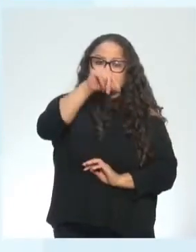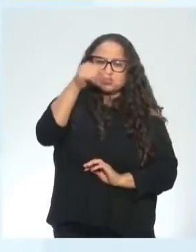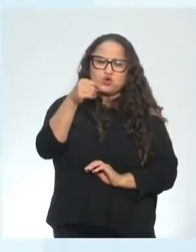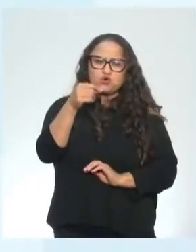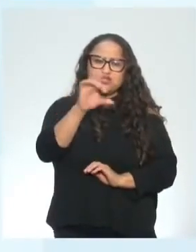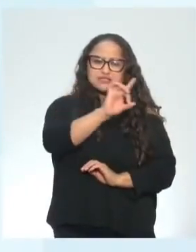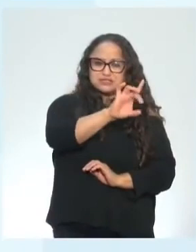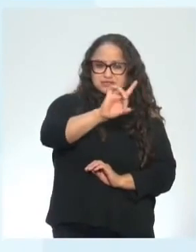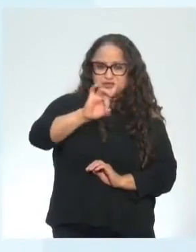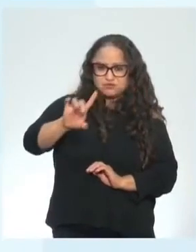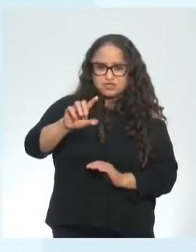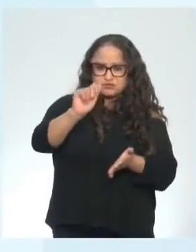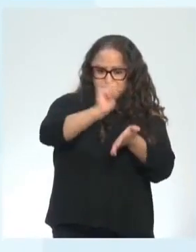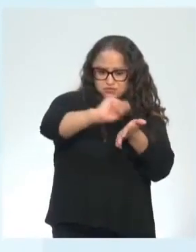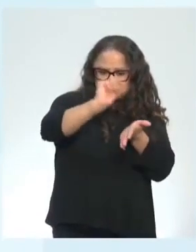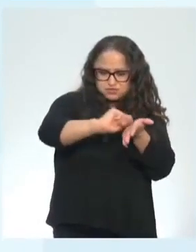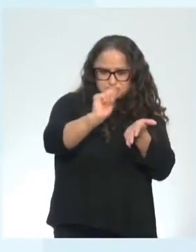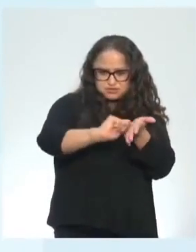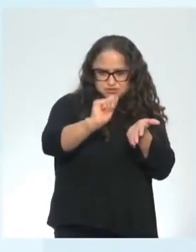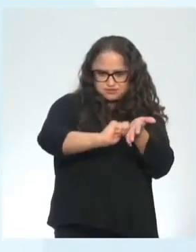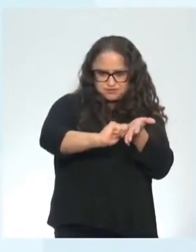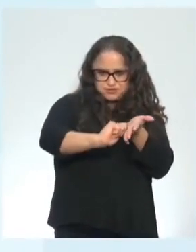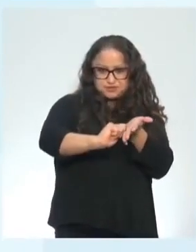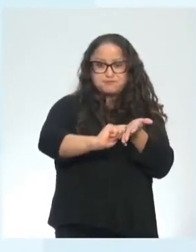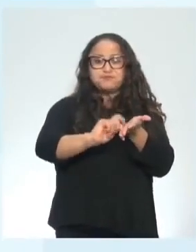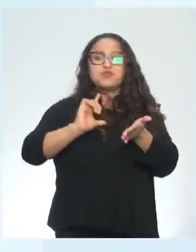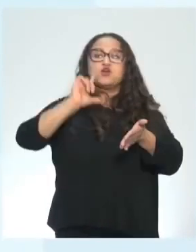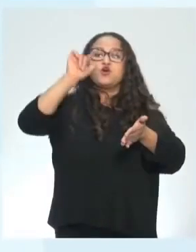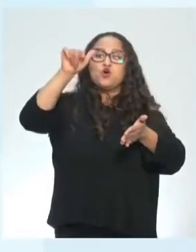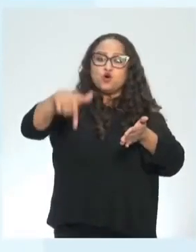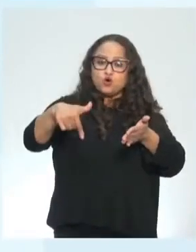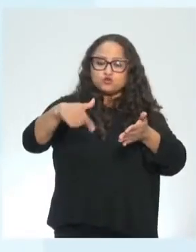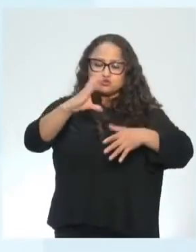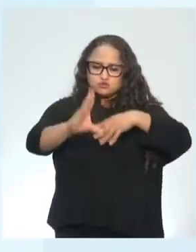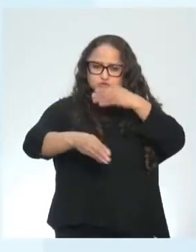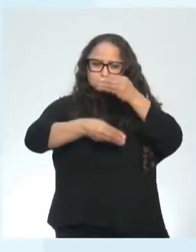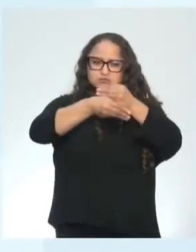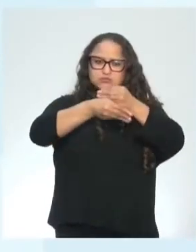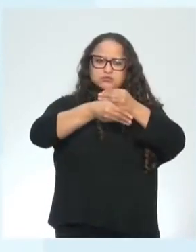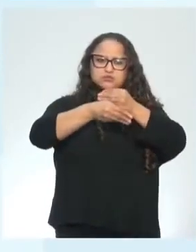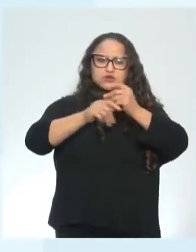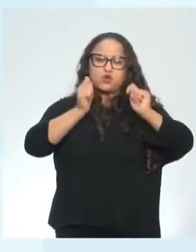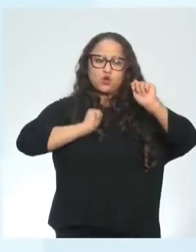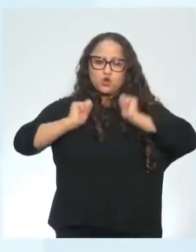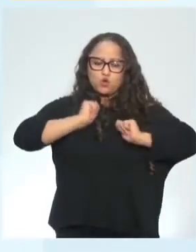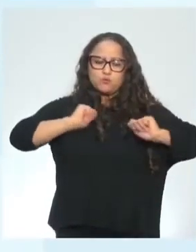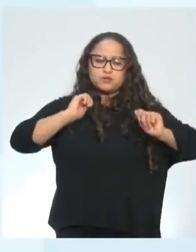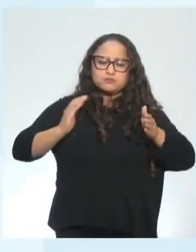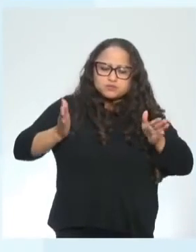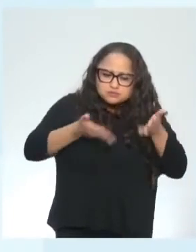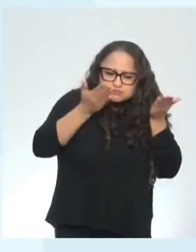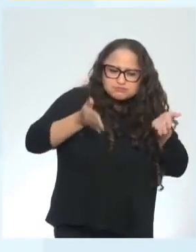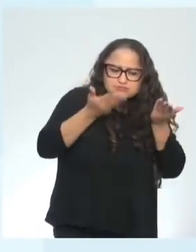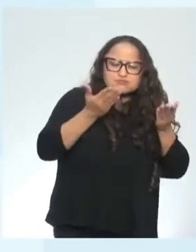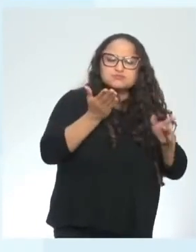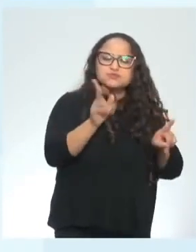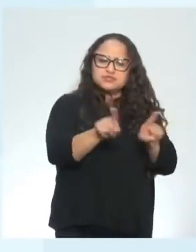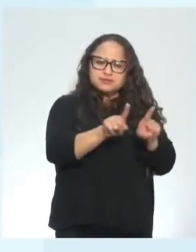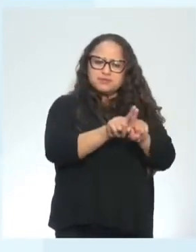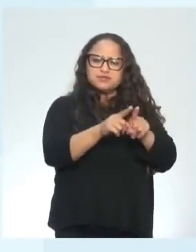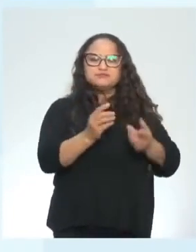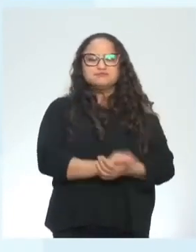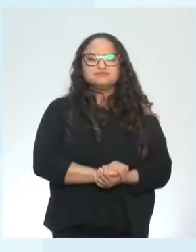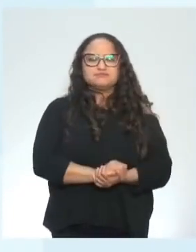que o SAMU anti-vida screen reader escolher alguém para ser aí o escritor other members of the group can pronto direcors